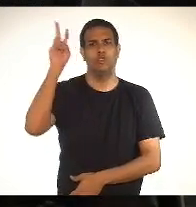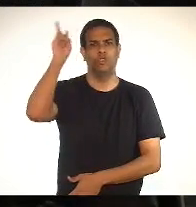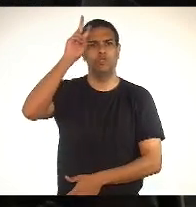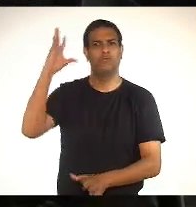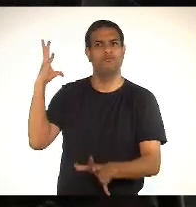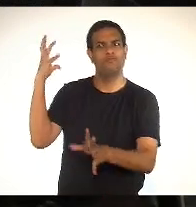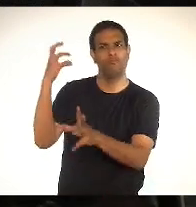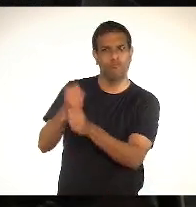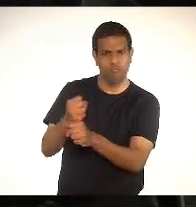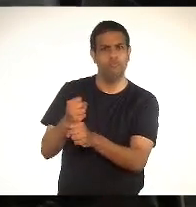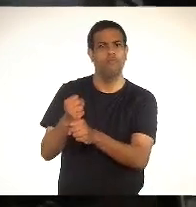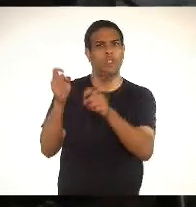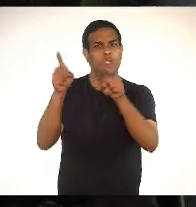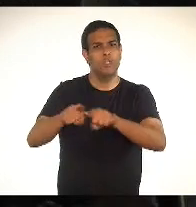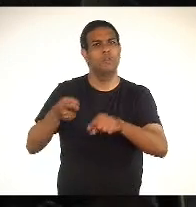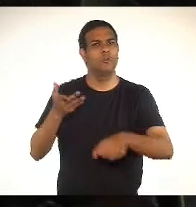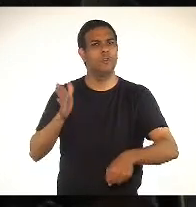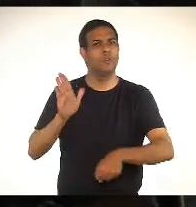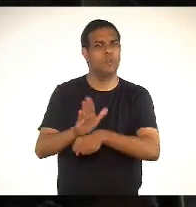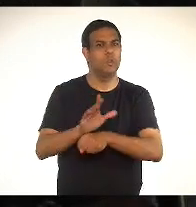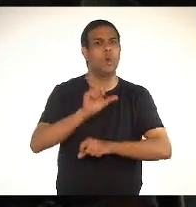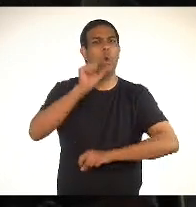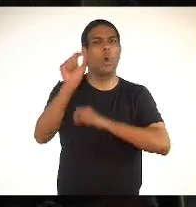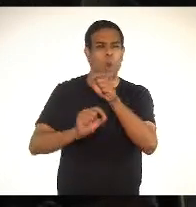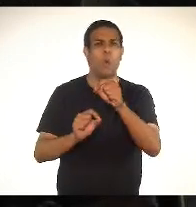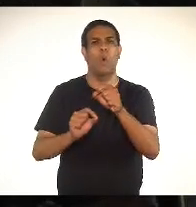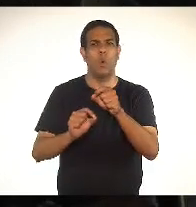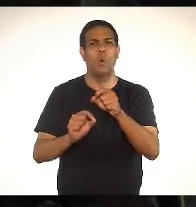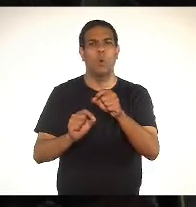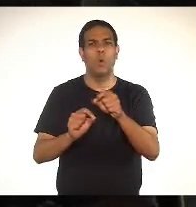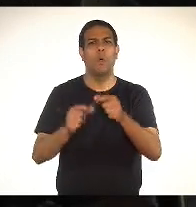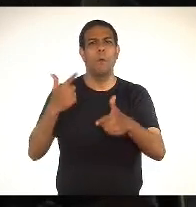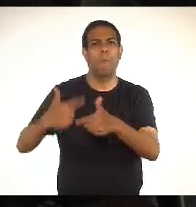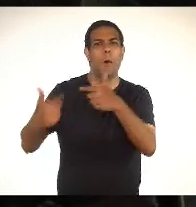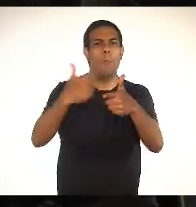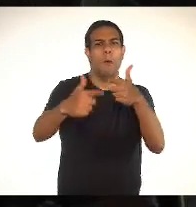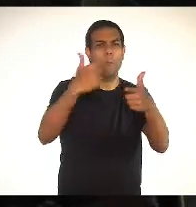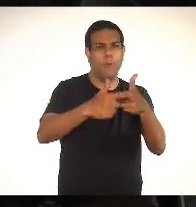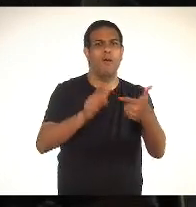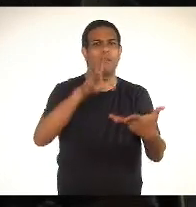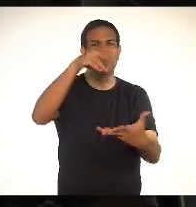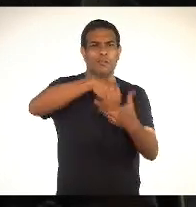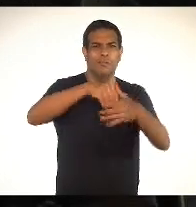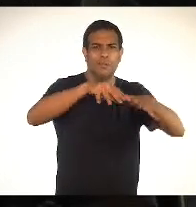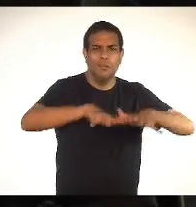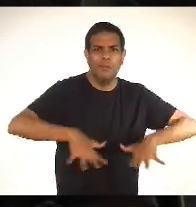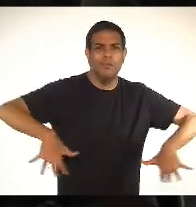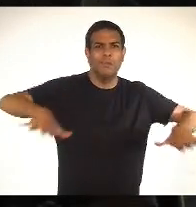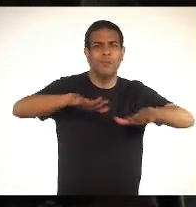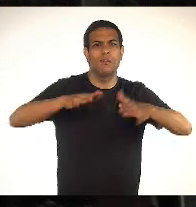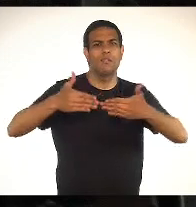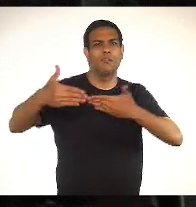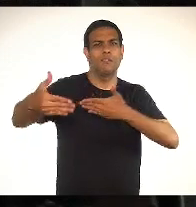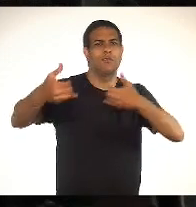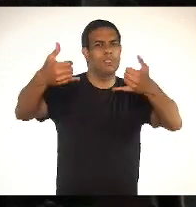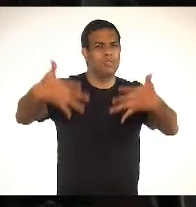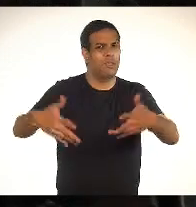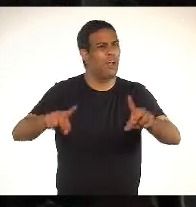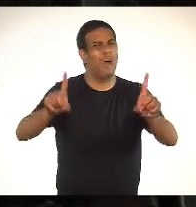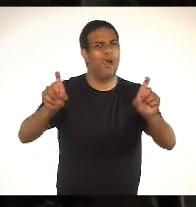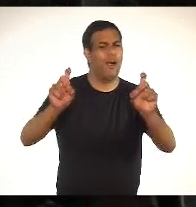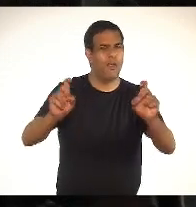Brasil e ajudou a impedir a desintegração do território nacional. Mais na frente eu vou falar quem é.